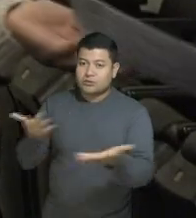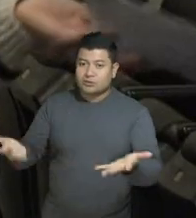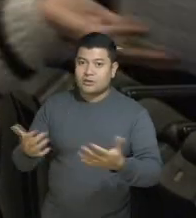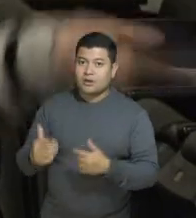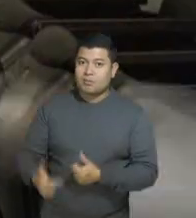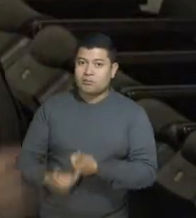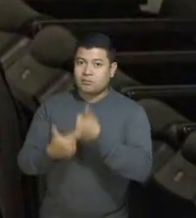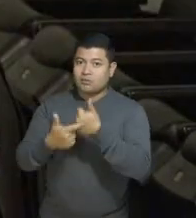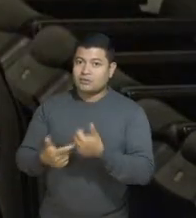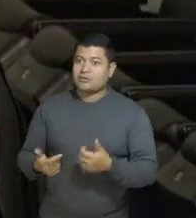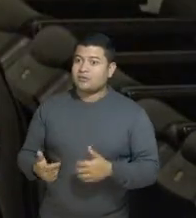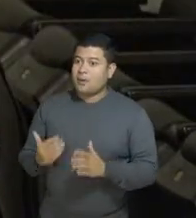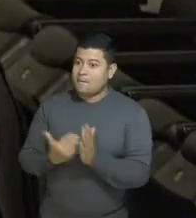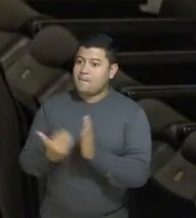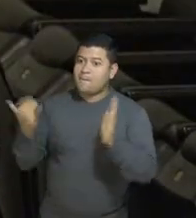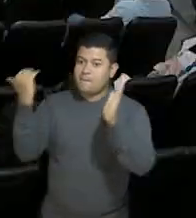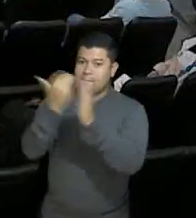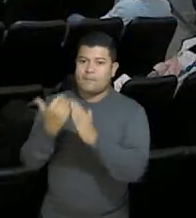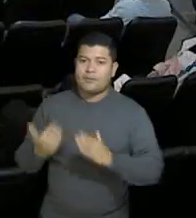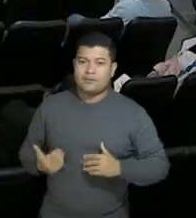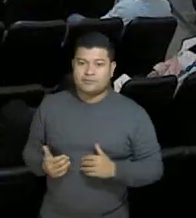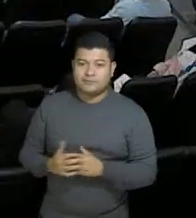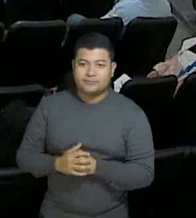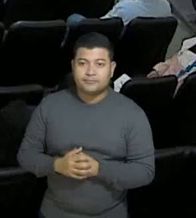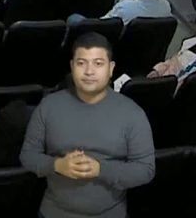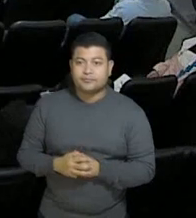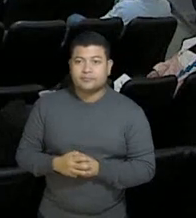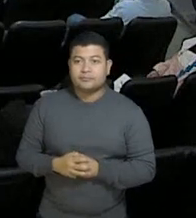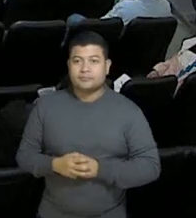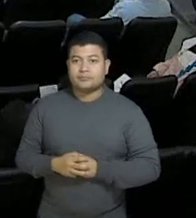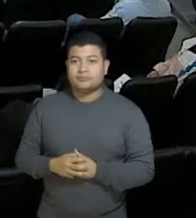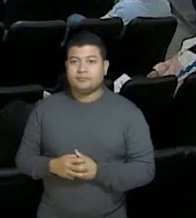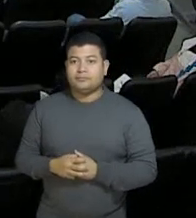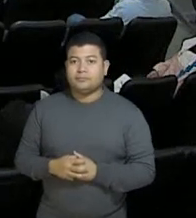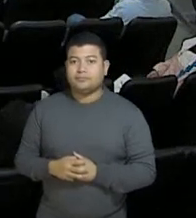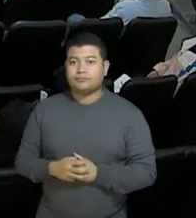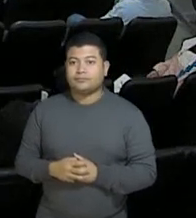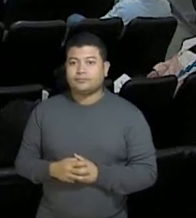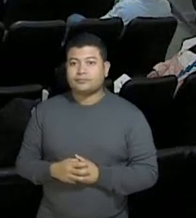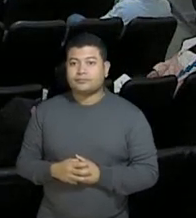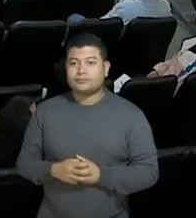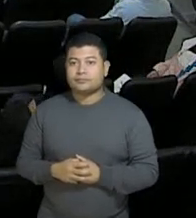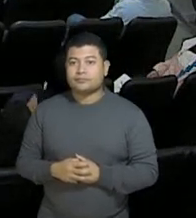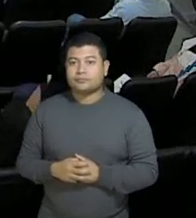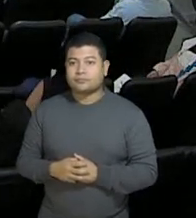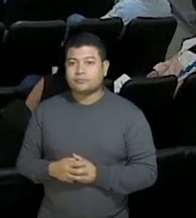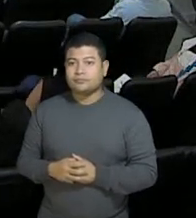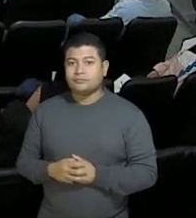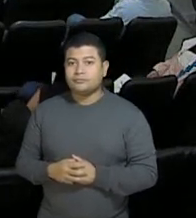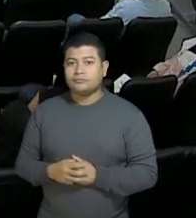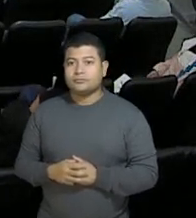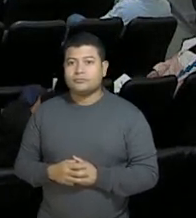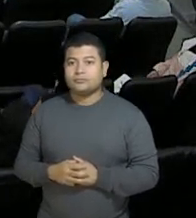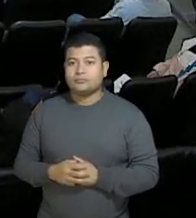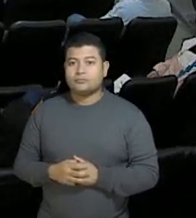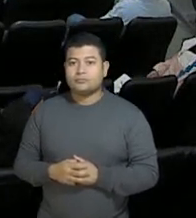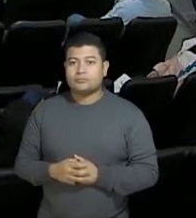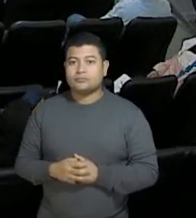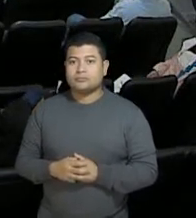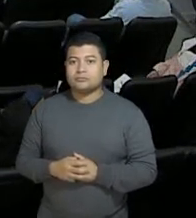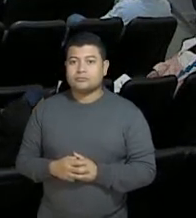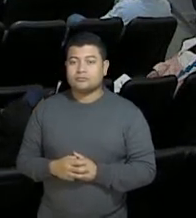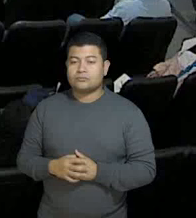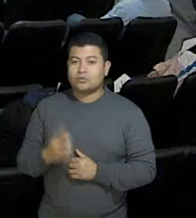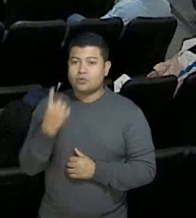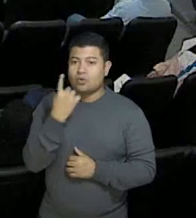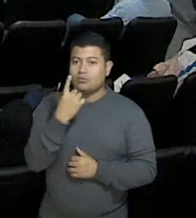eu tenho hoje. Certo? Pessoal, segundo a Janice aqui, uma última